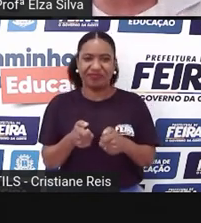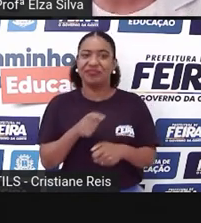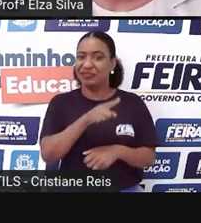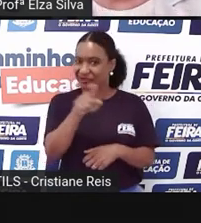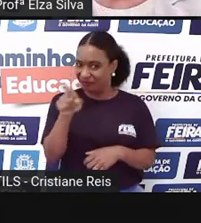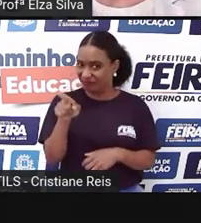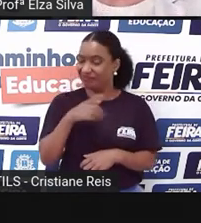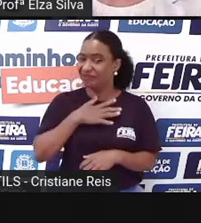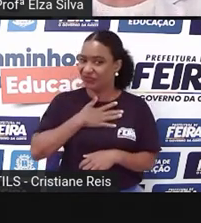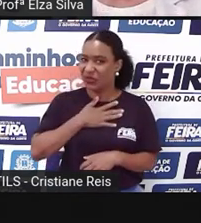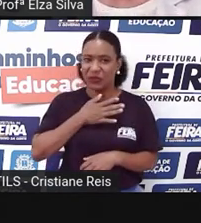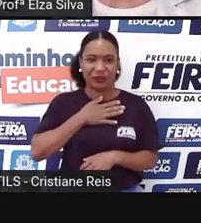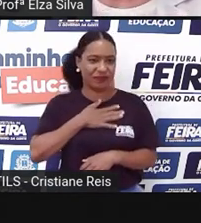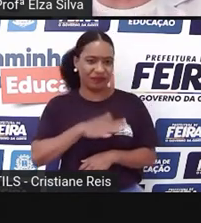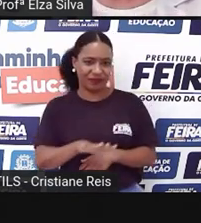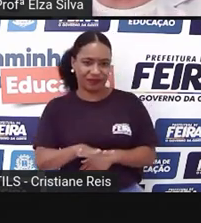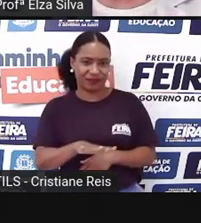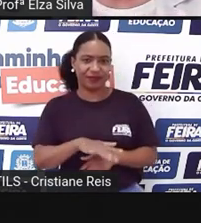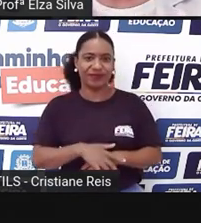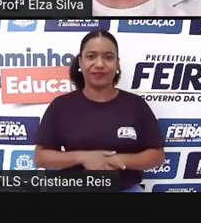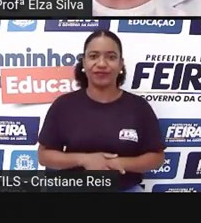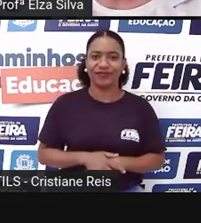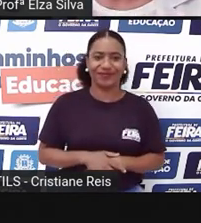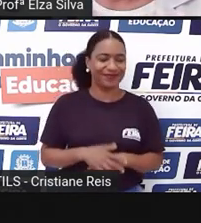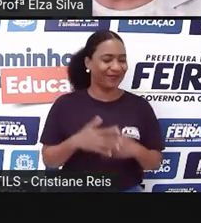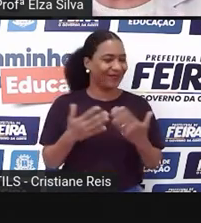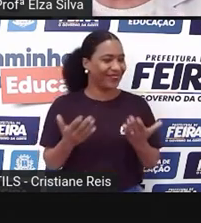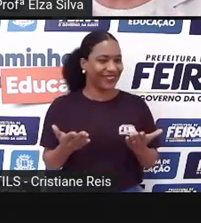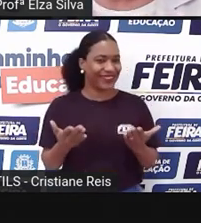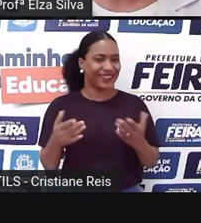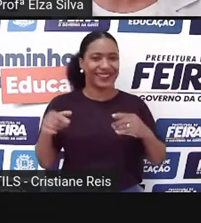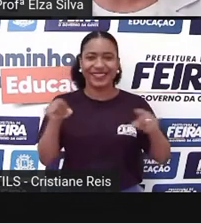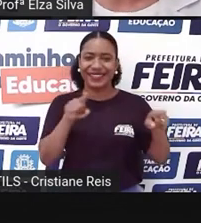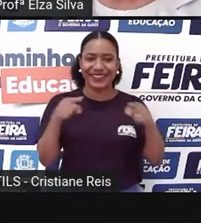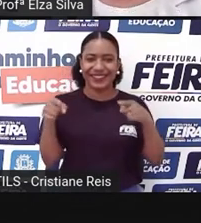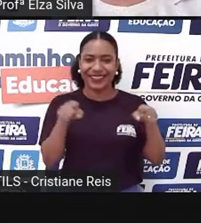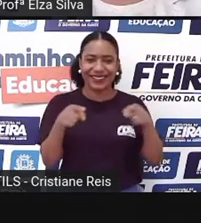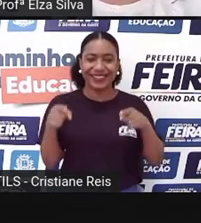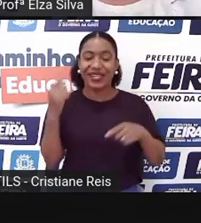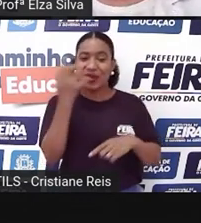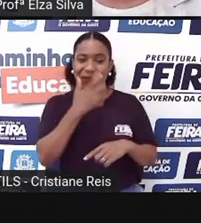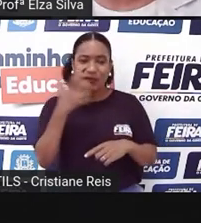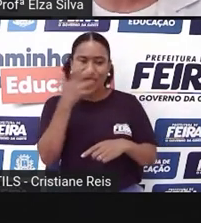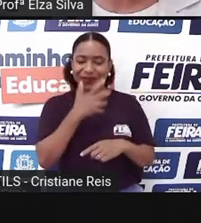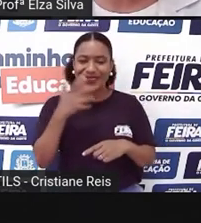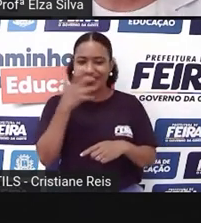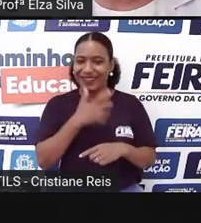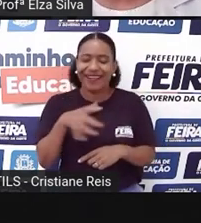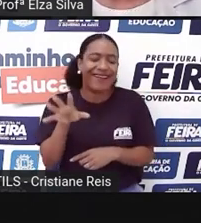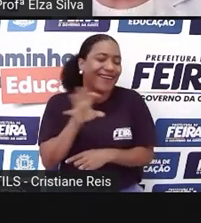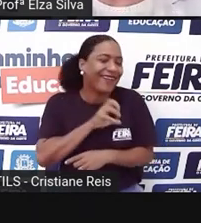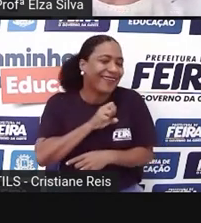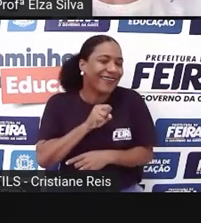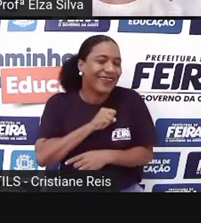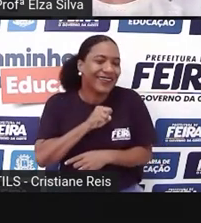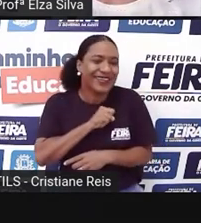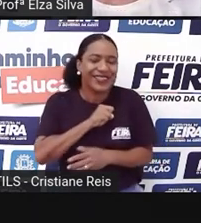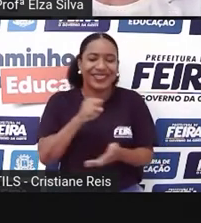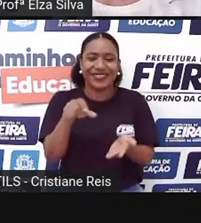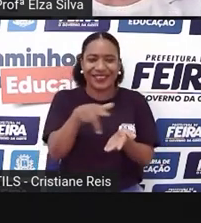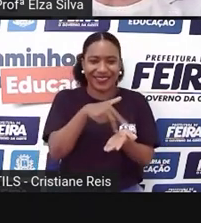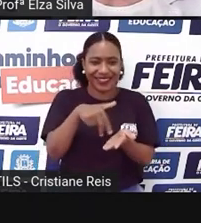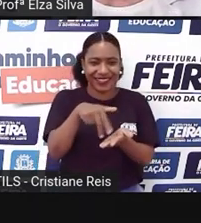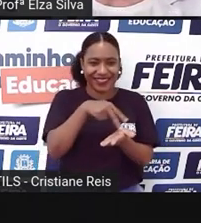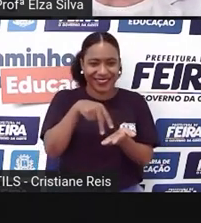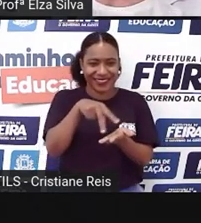amam. Music, I love dance. I really like dance. Adoro dançar. And